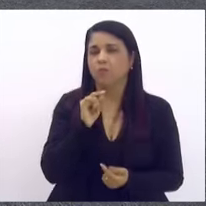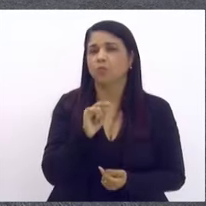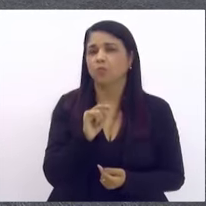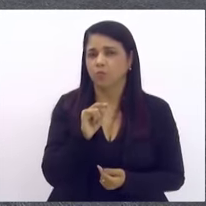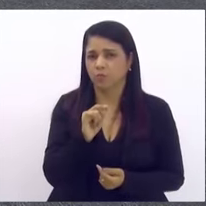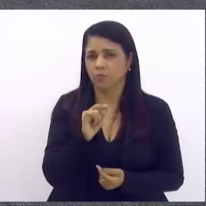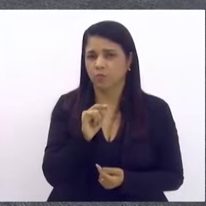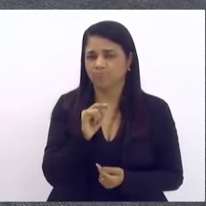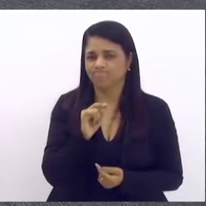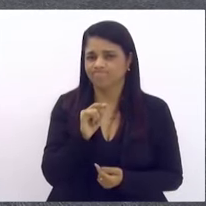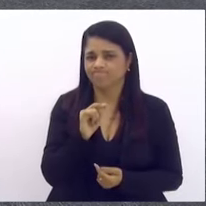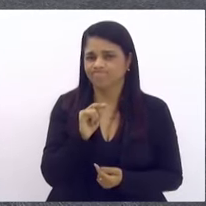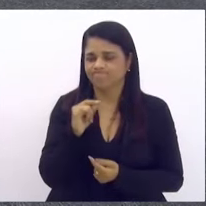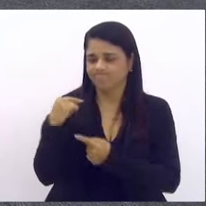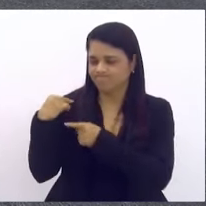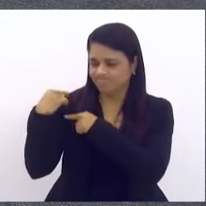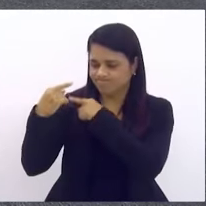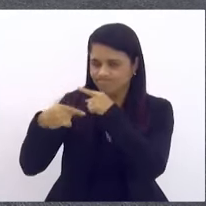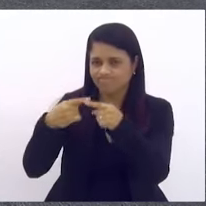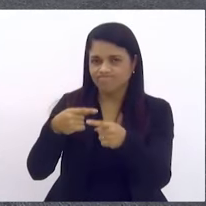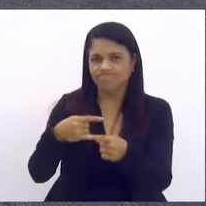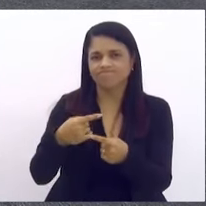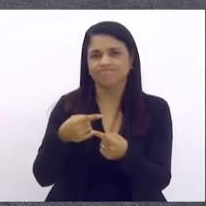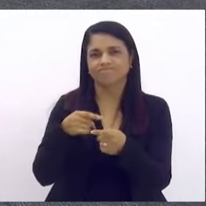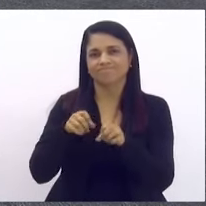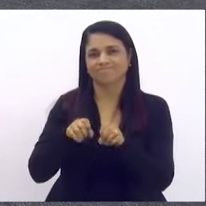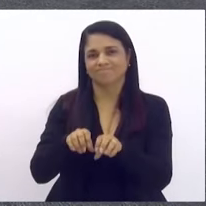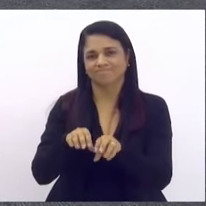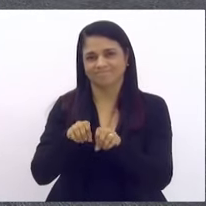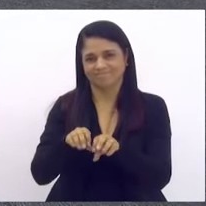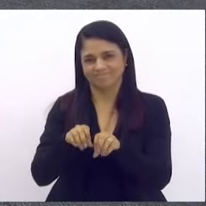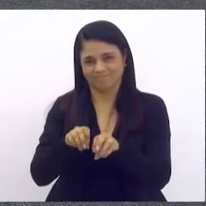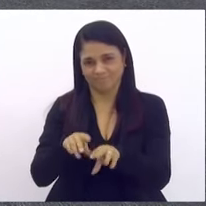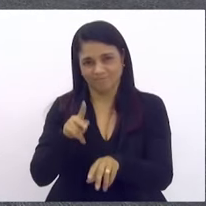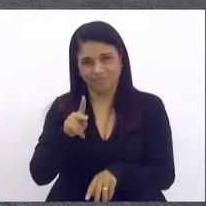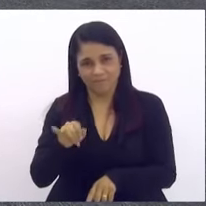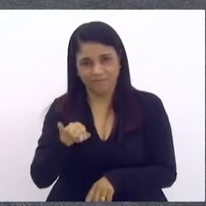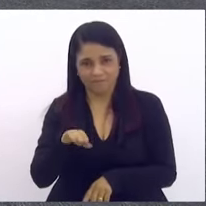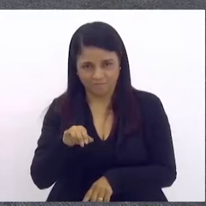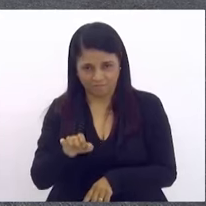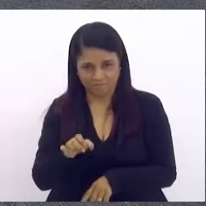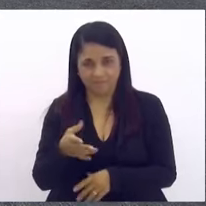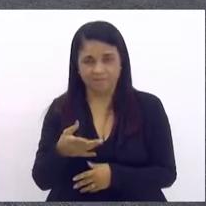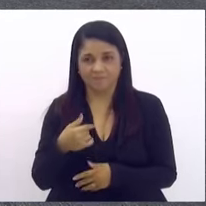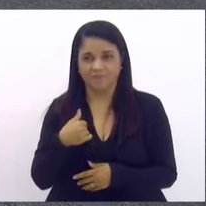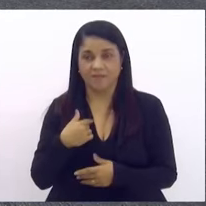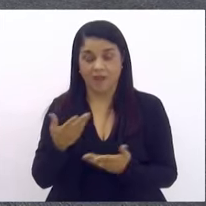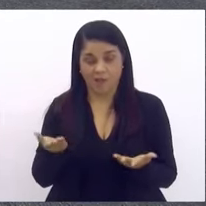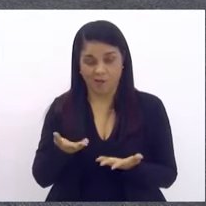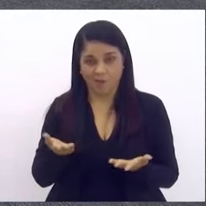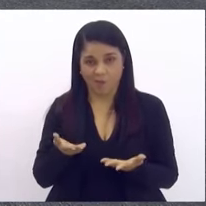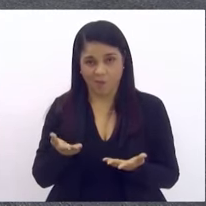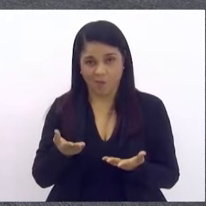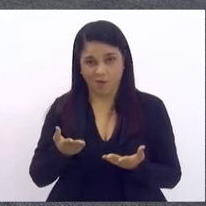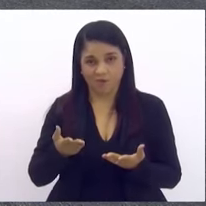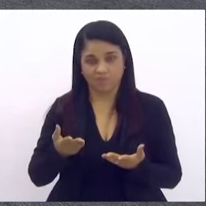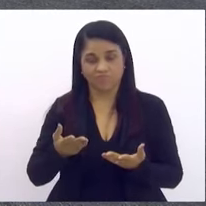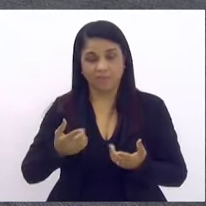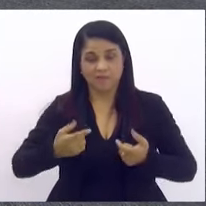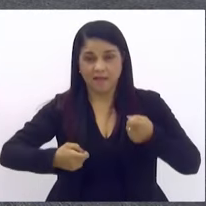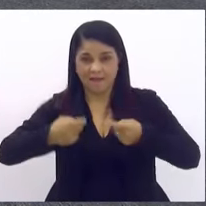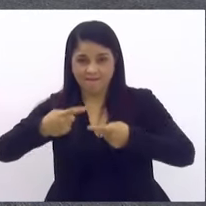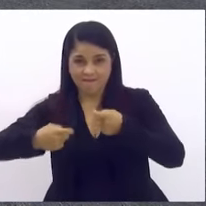ah do que nos ensinaram nossos pais então a gente tá vendo agora esse conflito no Oriente